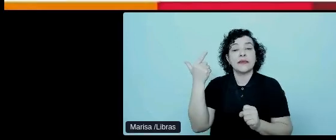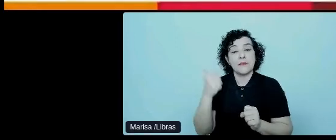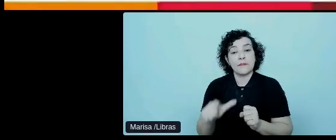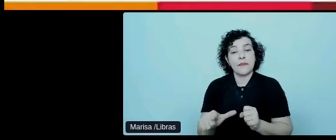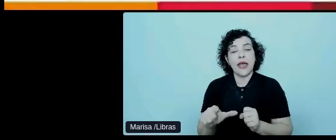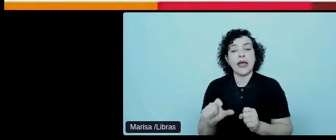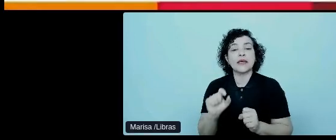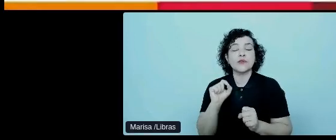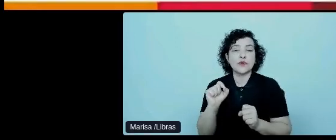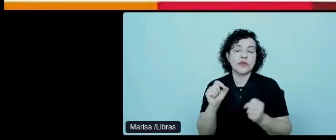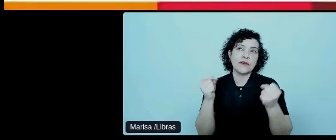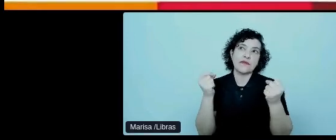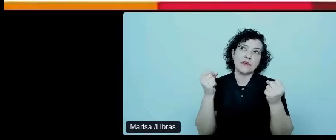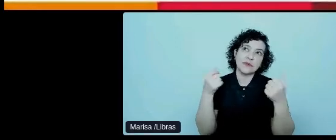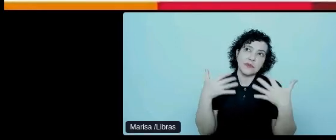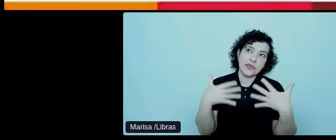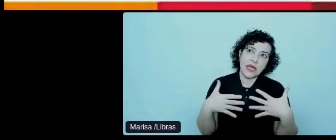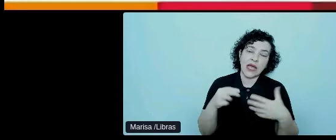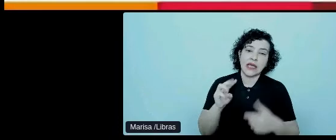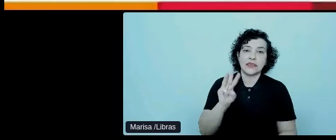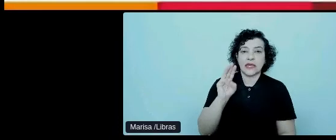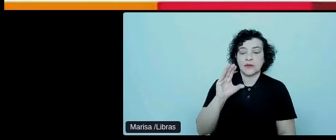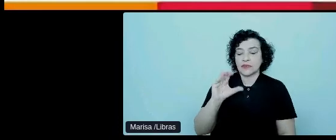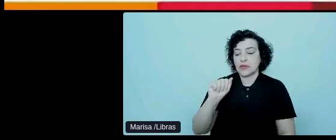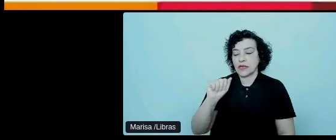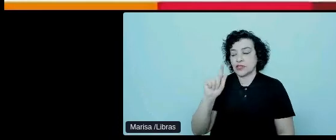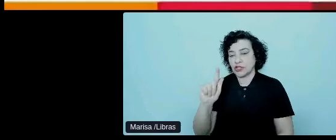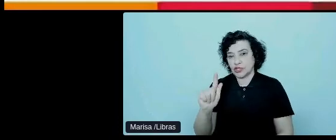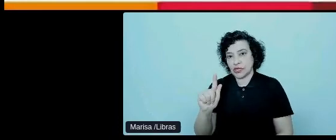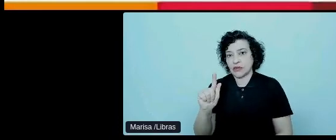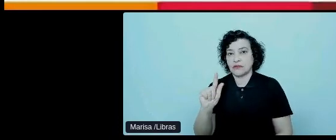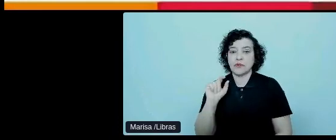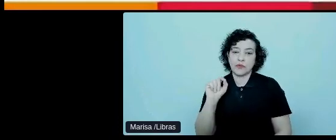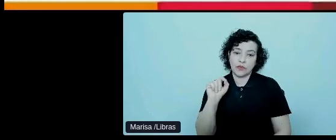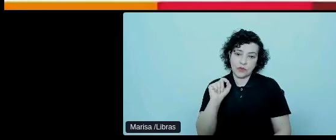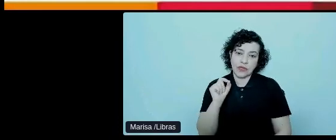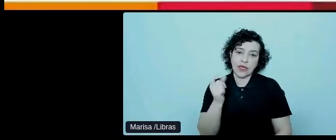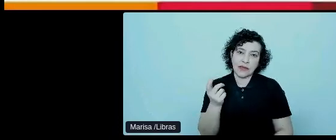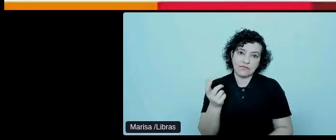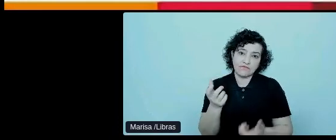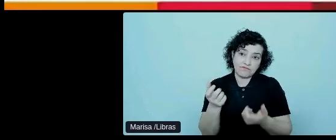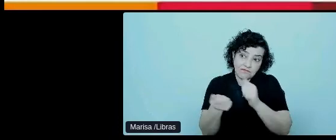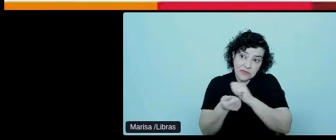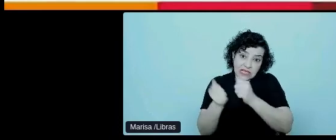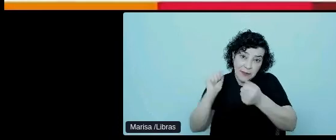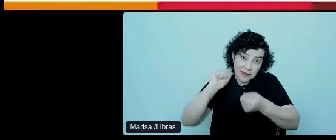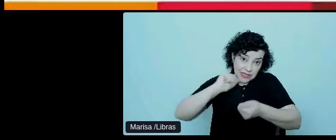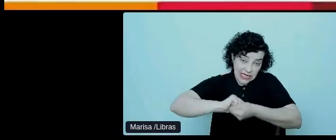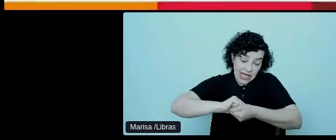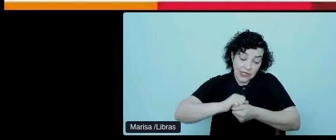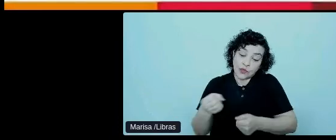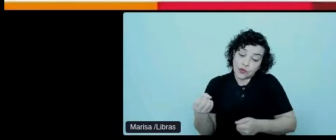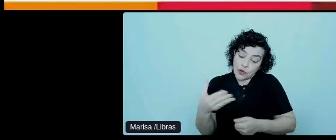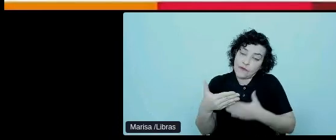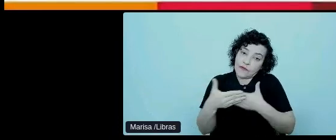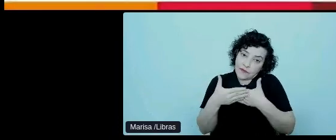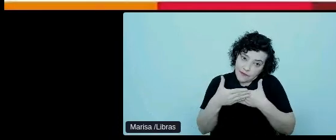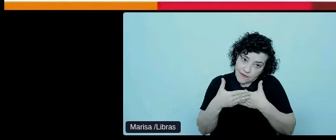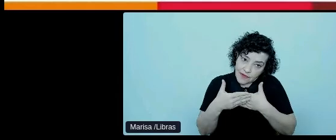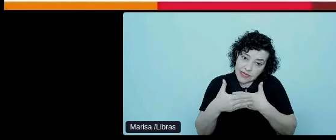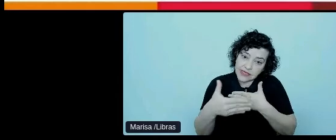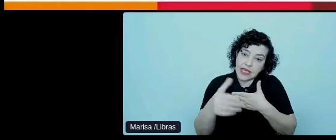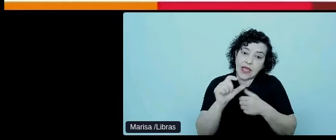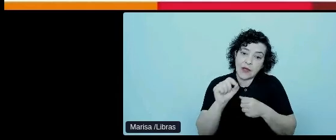eu vou dizer se a WCAG está dentro do nível de conformidade novo que ela vai ter agora, que é